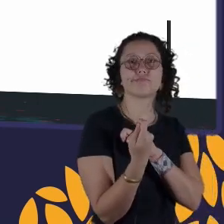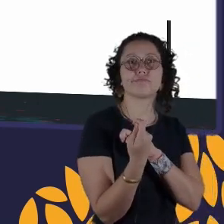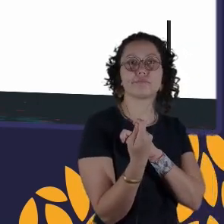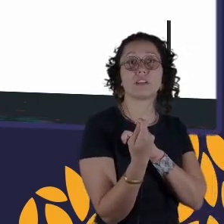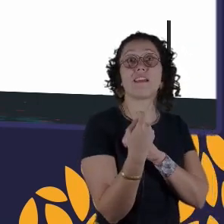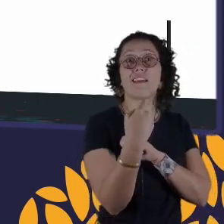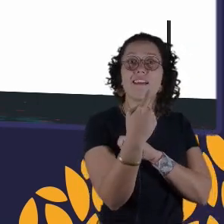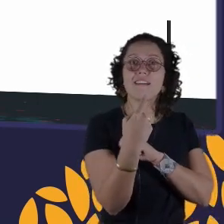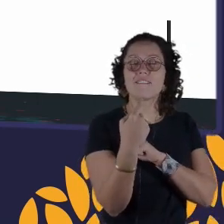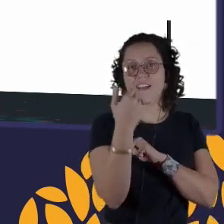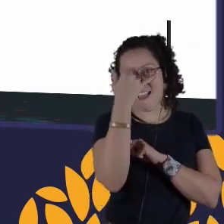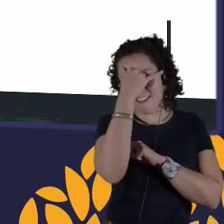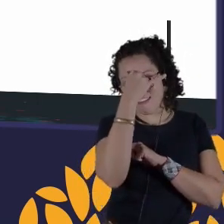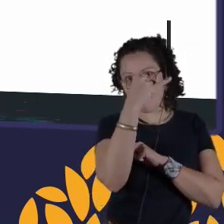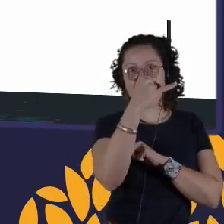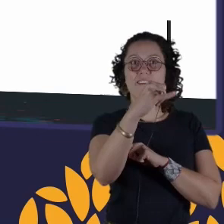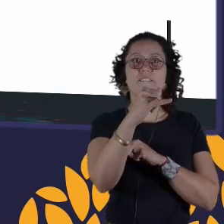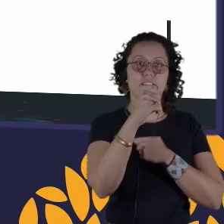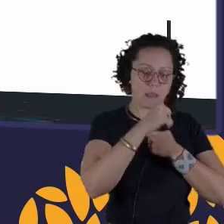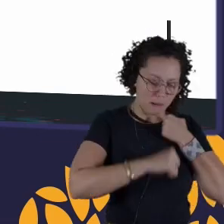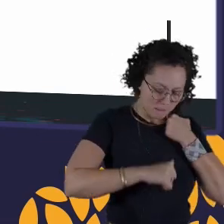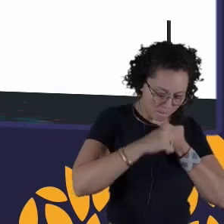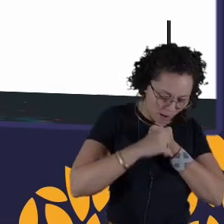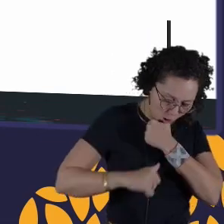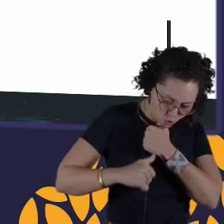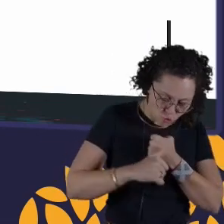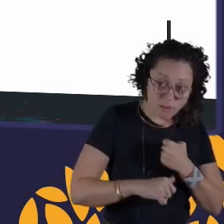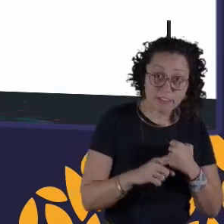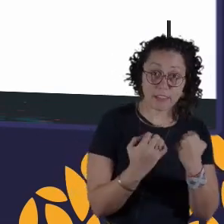agredir menos, é uma doença inflamatória autoimune.